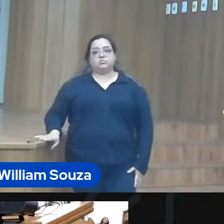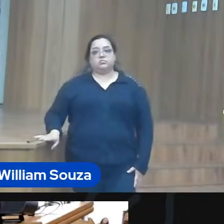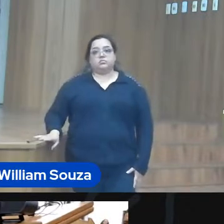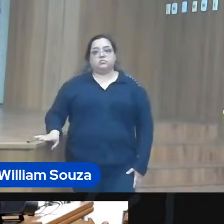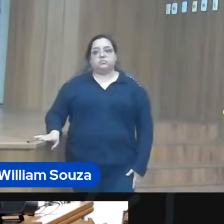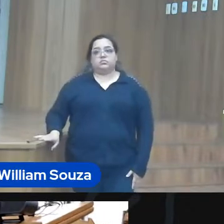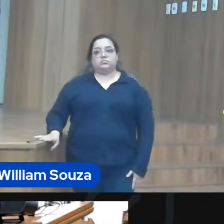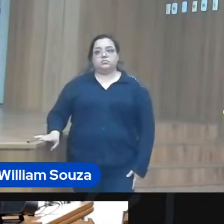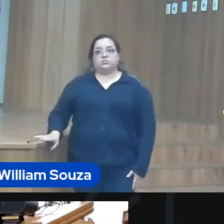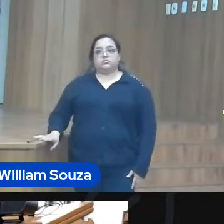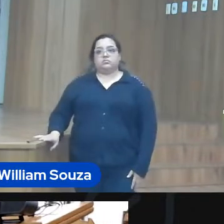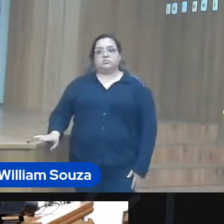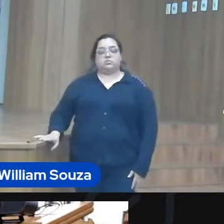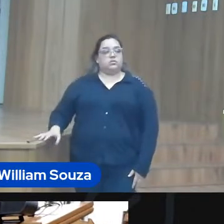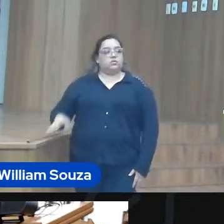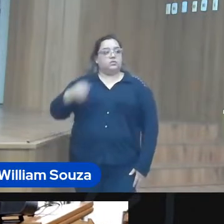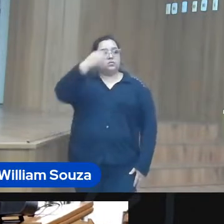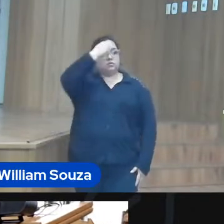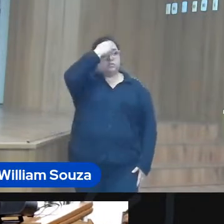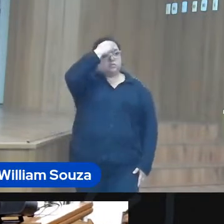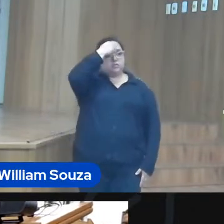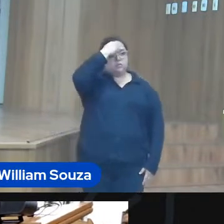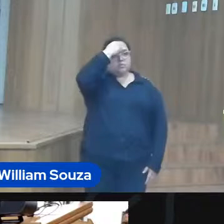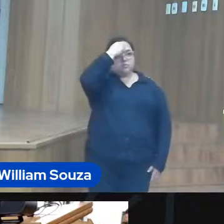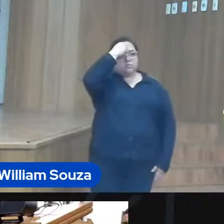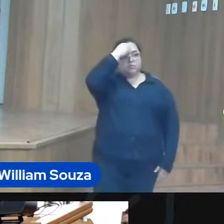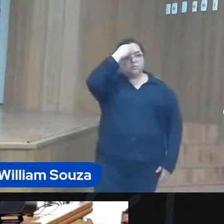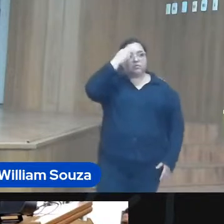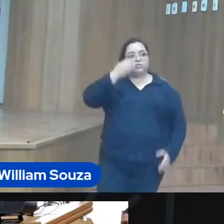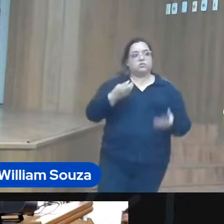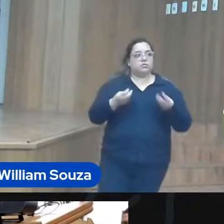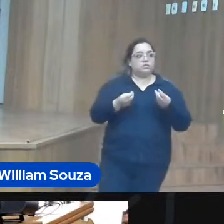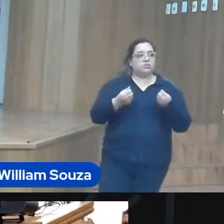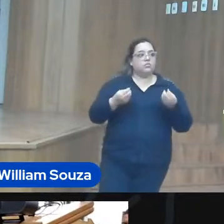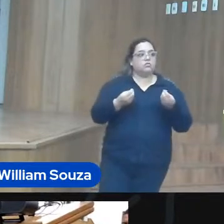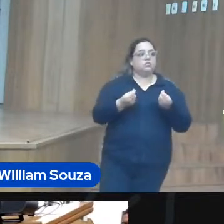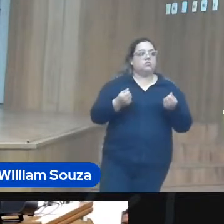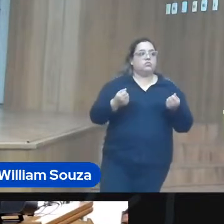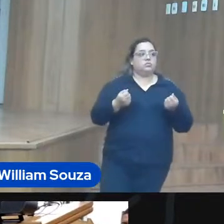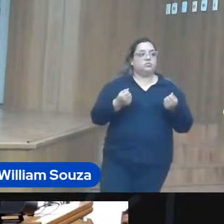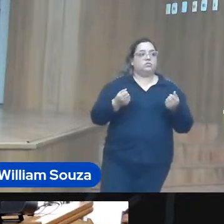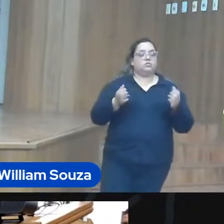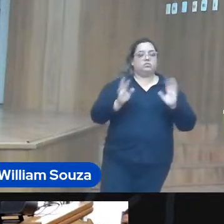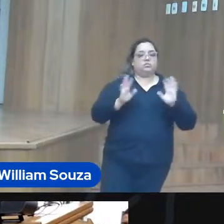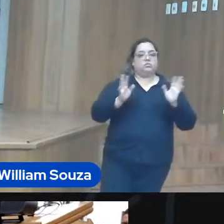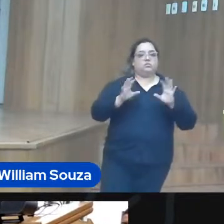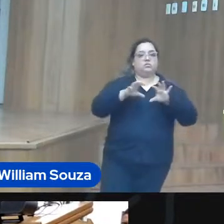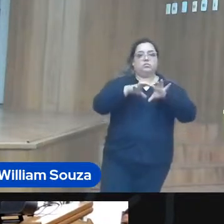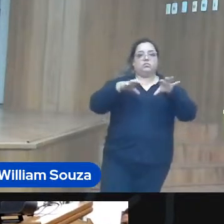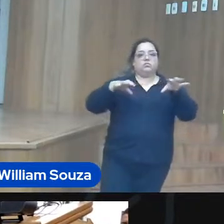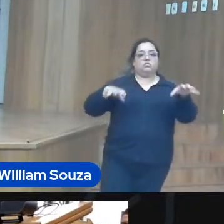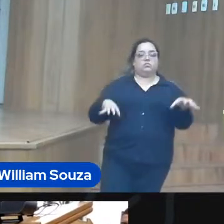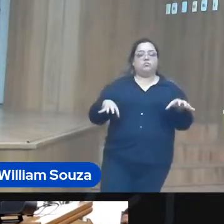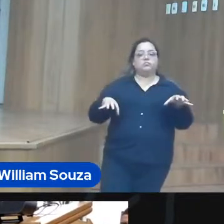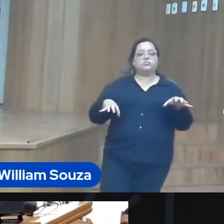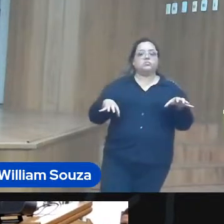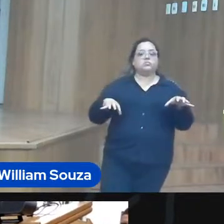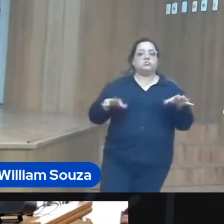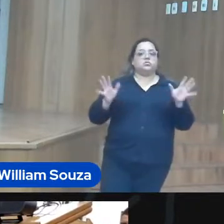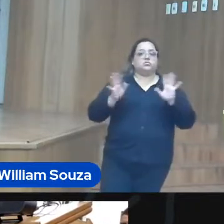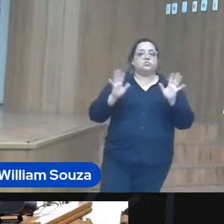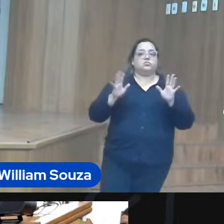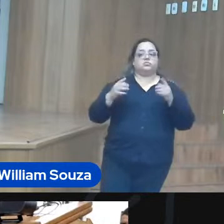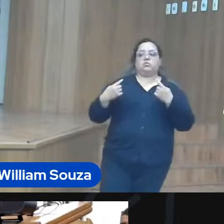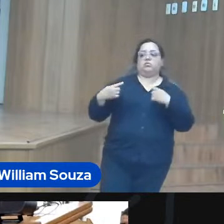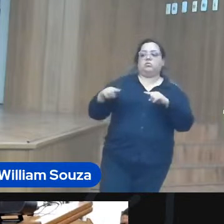o cognitivo e o afetivo, eles não estão separados. Eles não se opõem. Eles